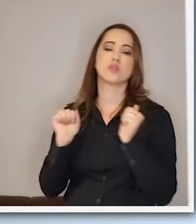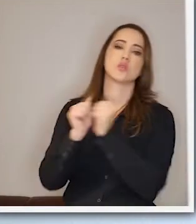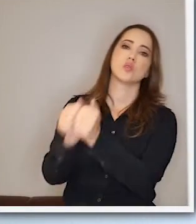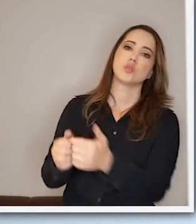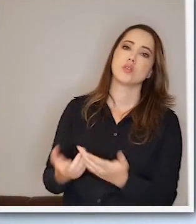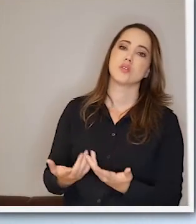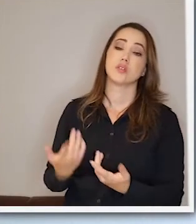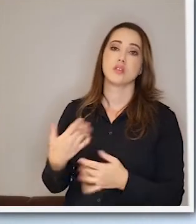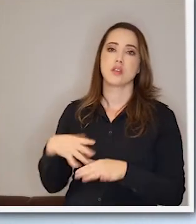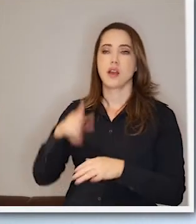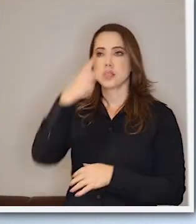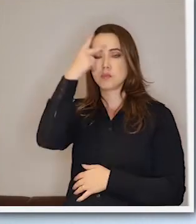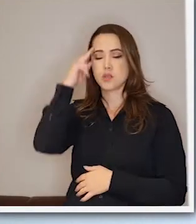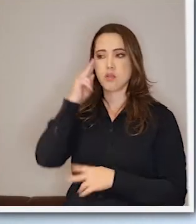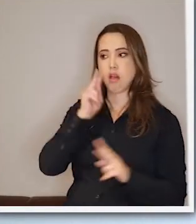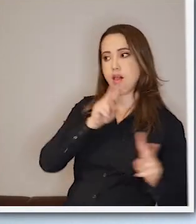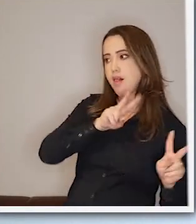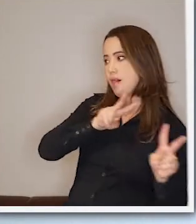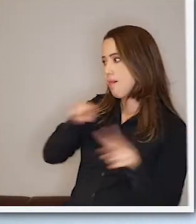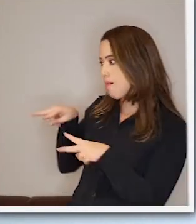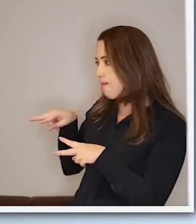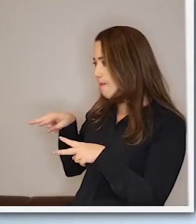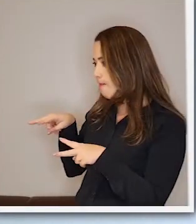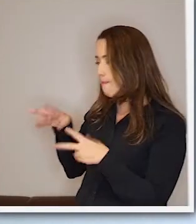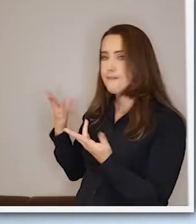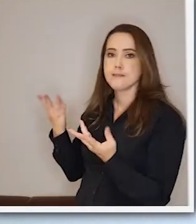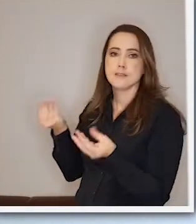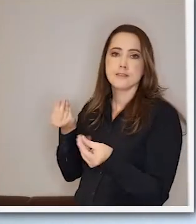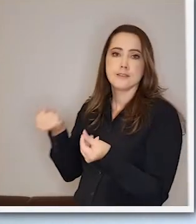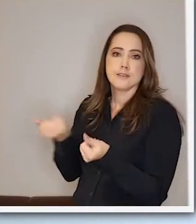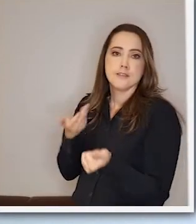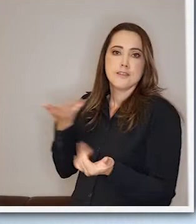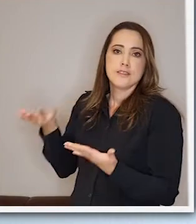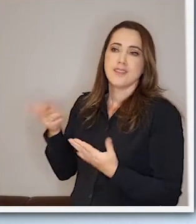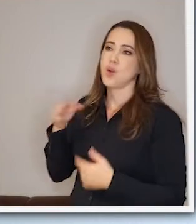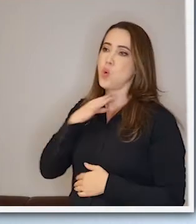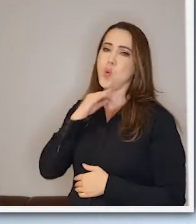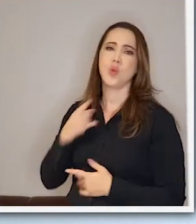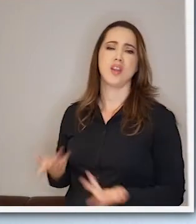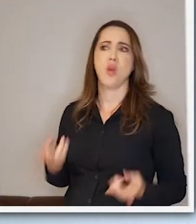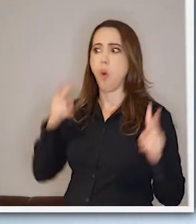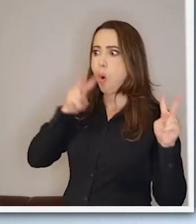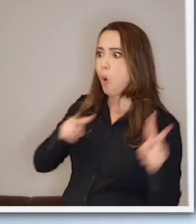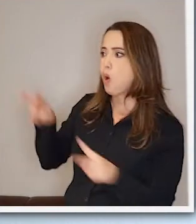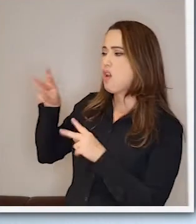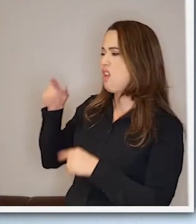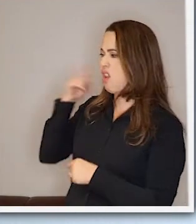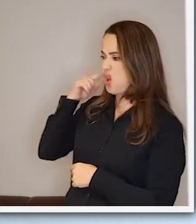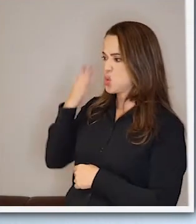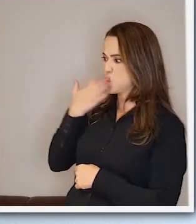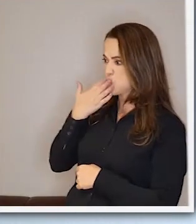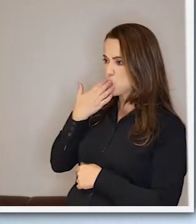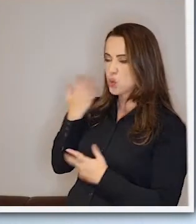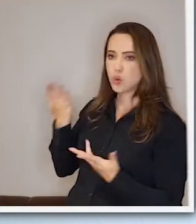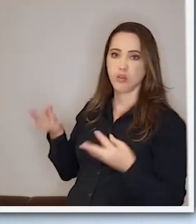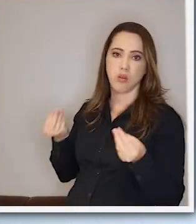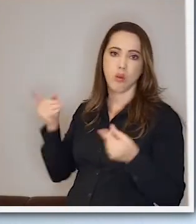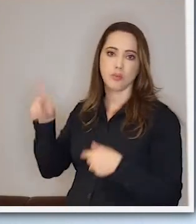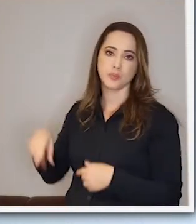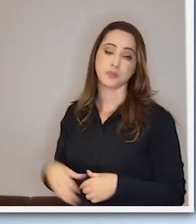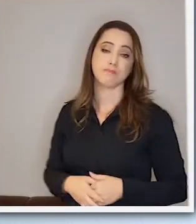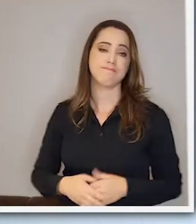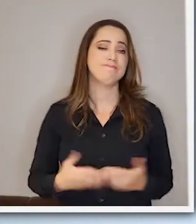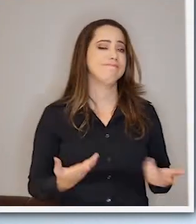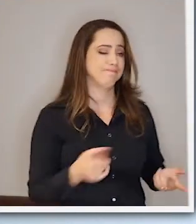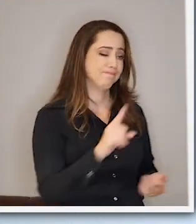gente andava de bicicleta, eu levava ele para os lugares. A forma que as pessoas olhavam para ele é exatamente o que você falou, é o jeito que olhavam para ele, como